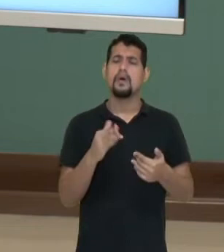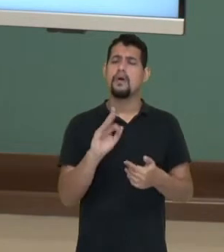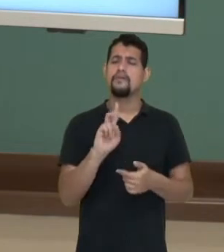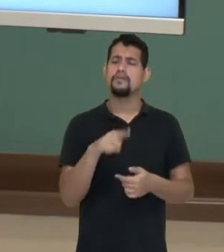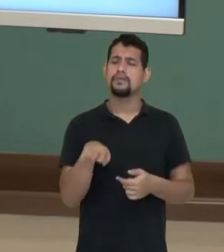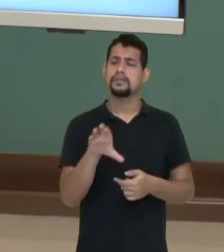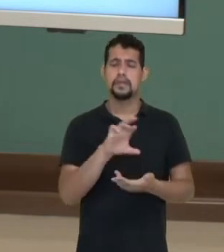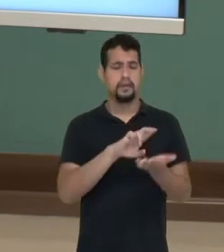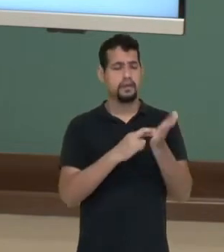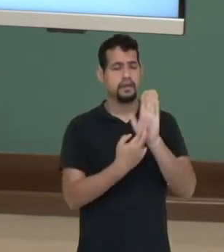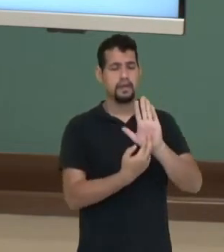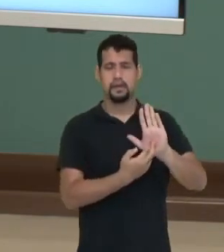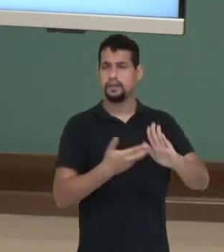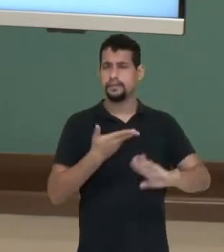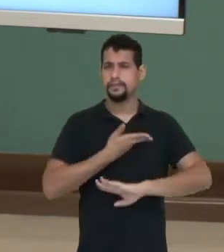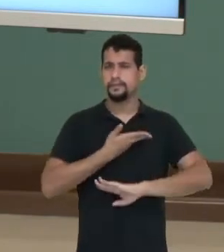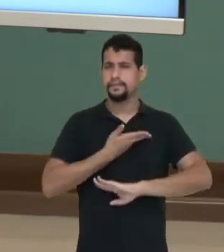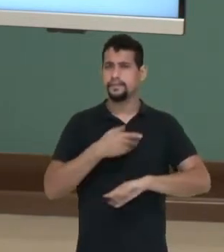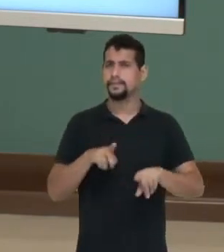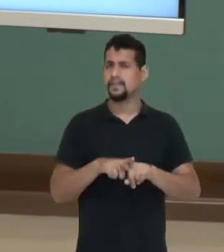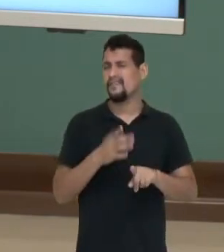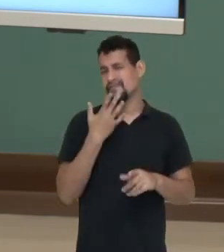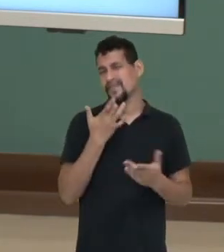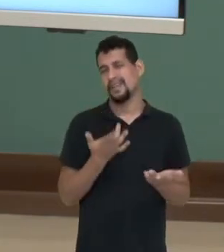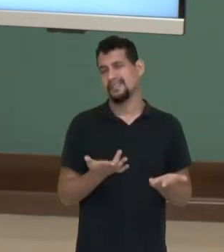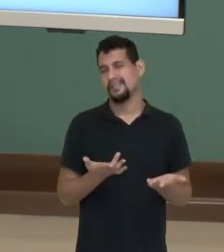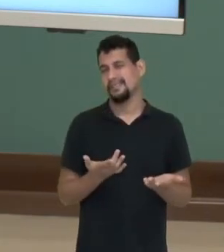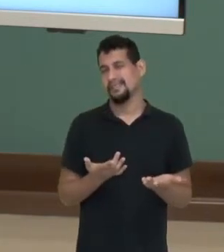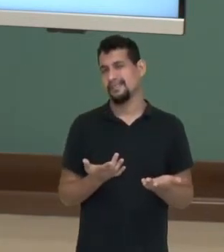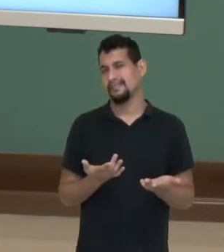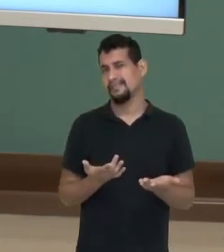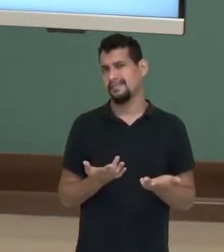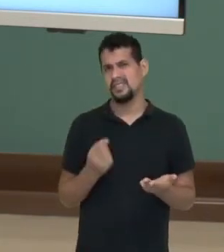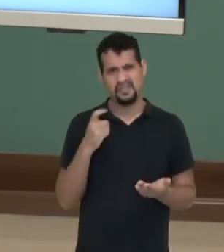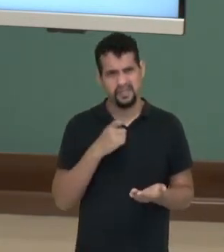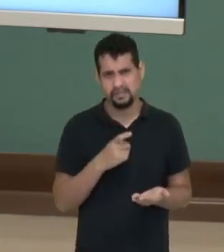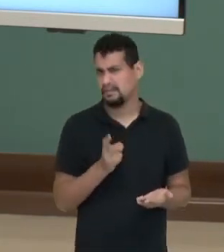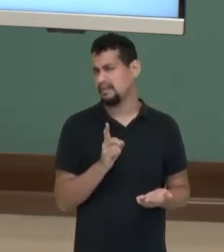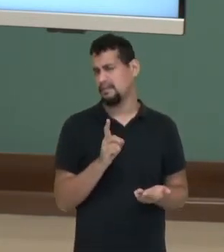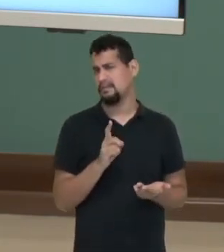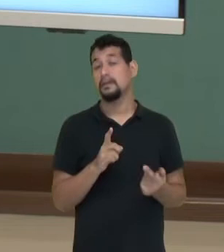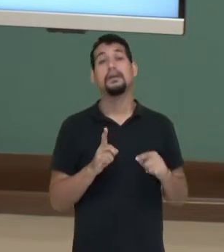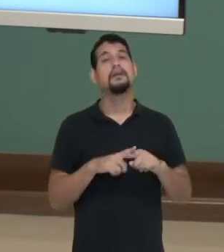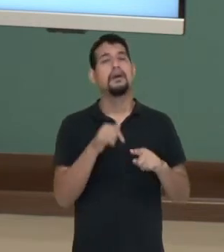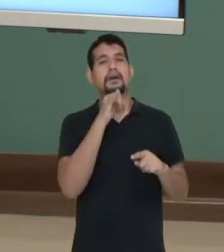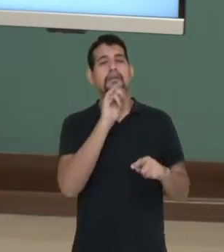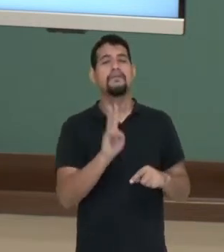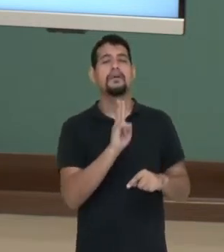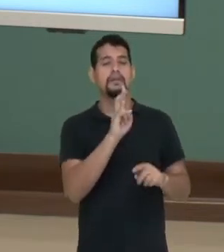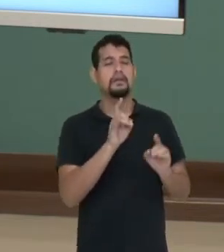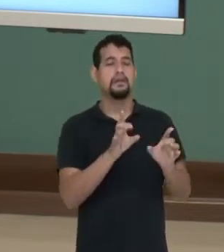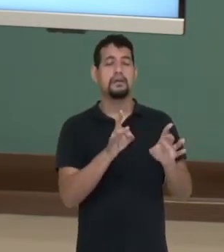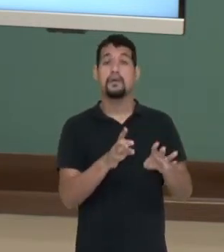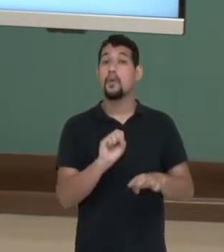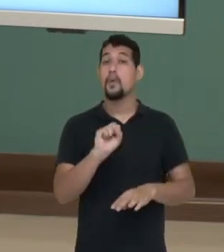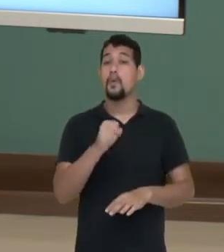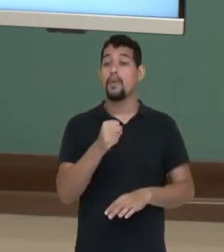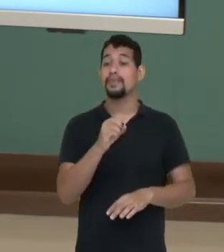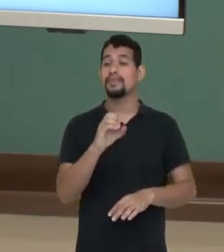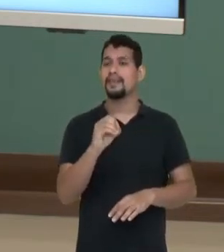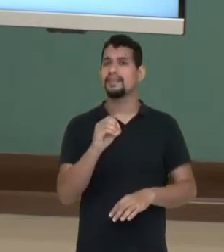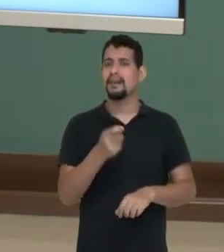que representa essa situação, bem fácil, né? E letra B, o valor da receita quando forem vendidos